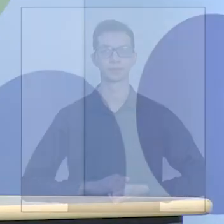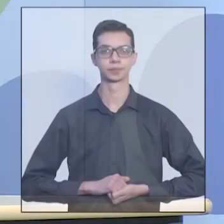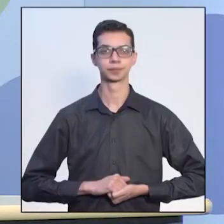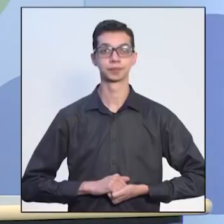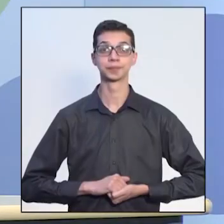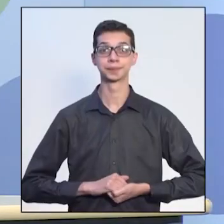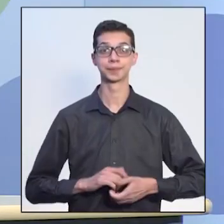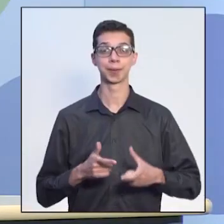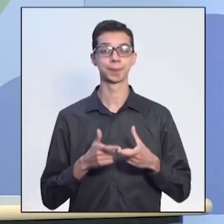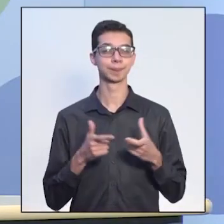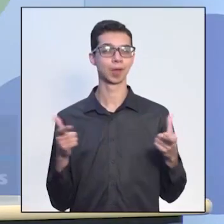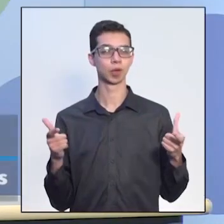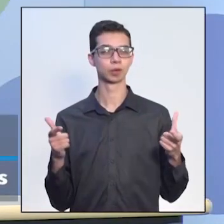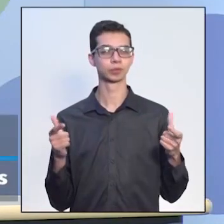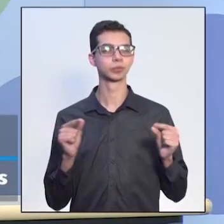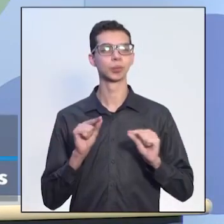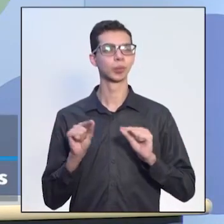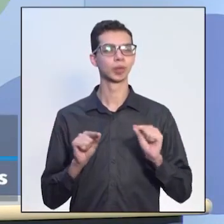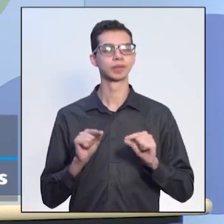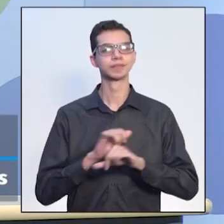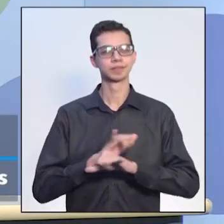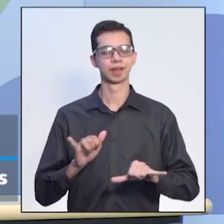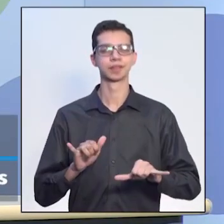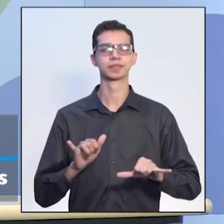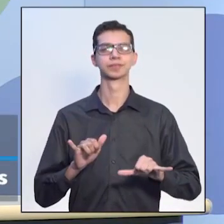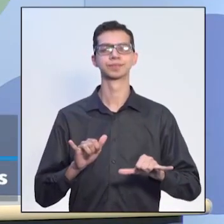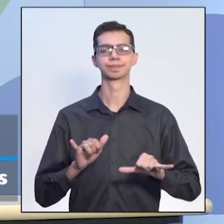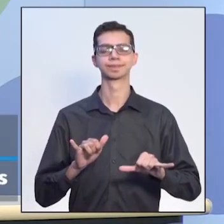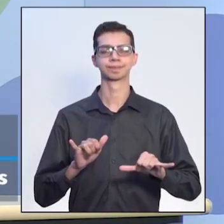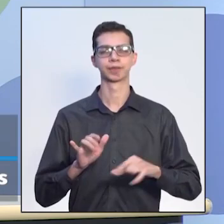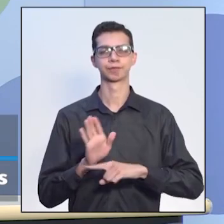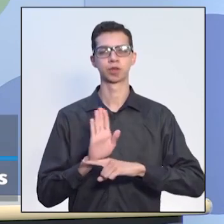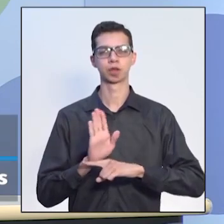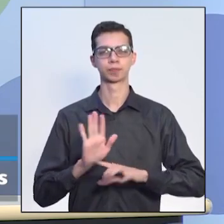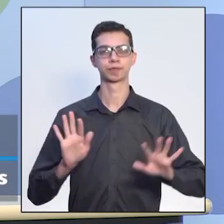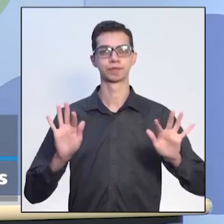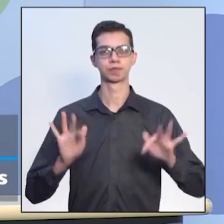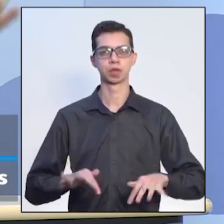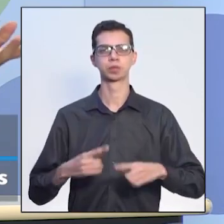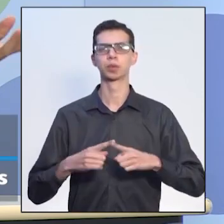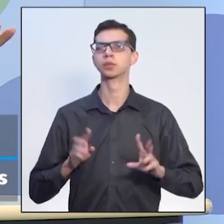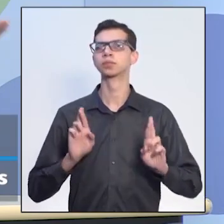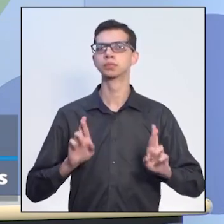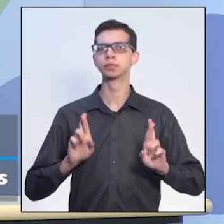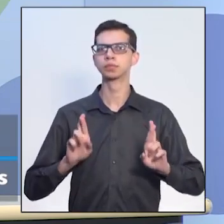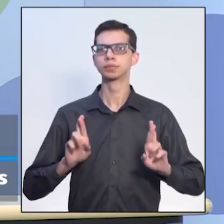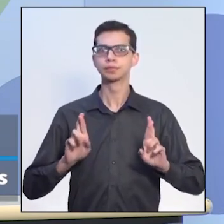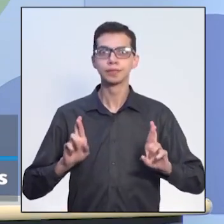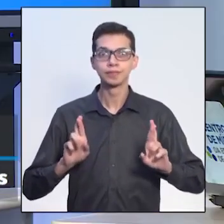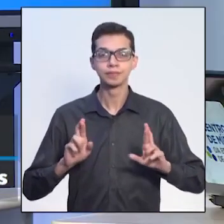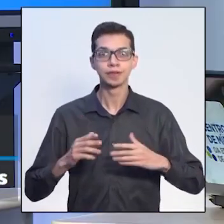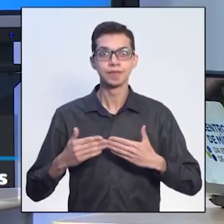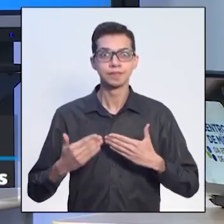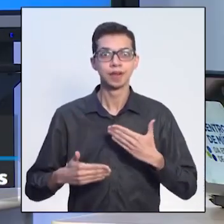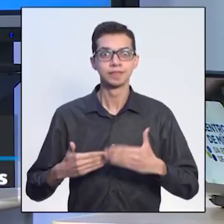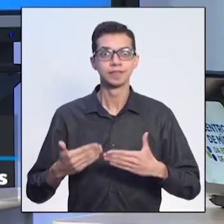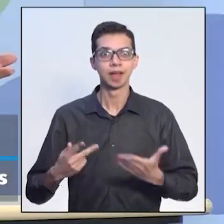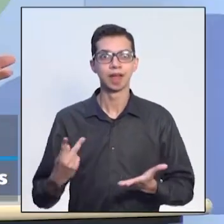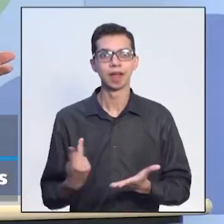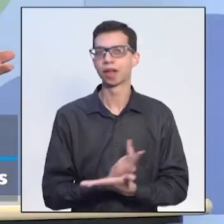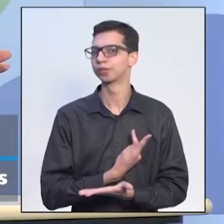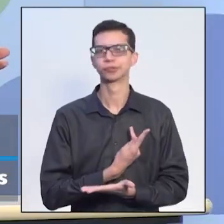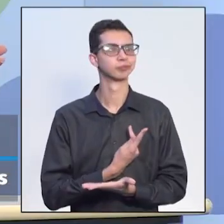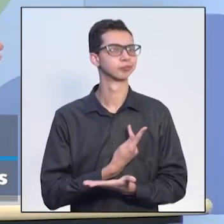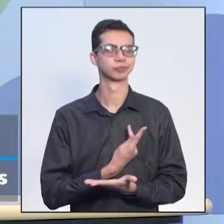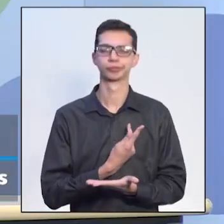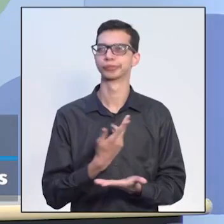E a maioria que se prende ao final do filme. Parece que fica esperando acontecer e não acontece. Acho que Que é um grande cria uma finale, né? expectativa, deve